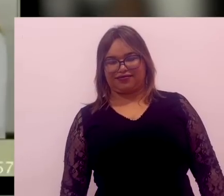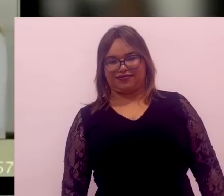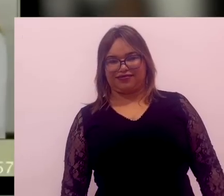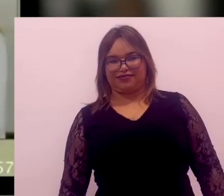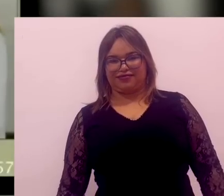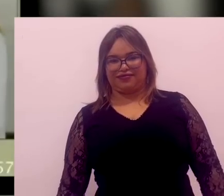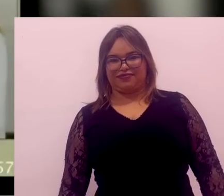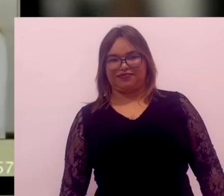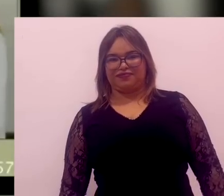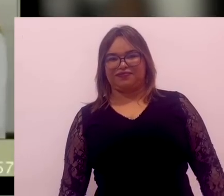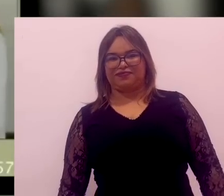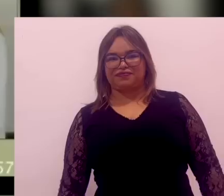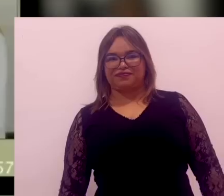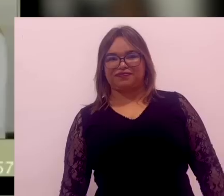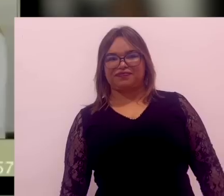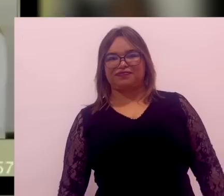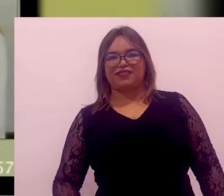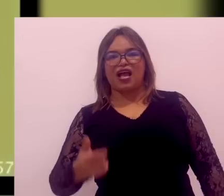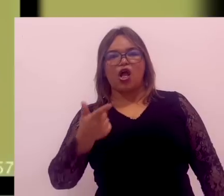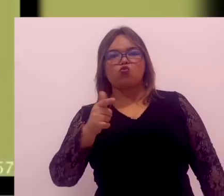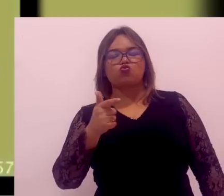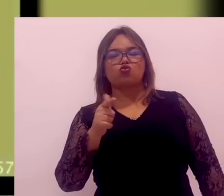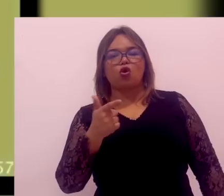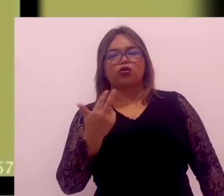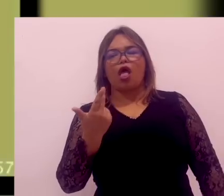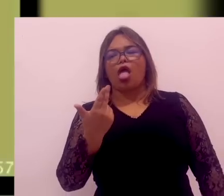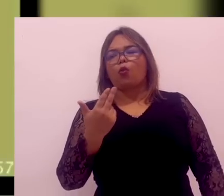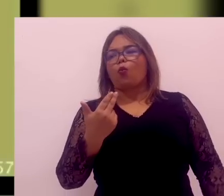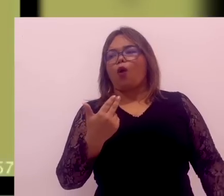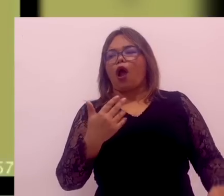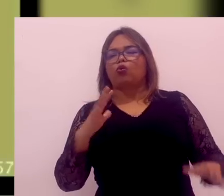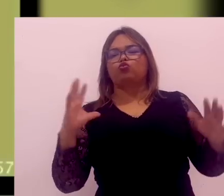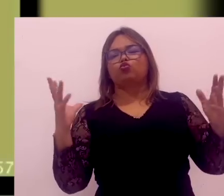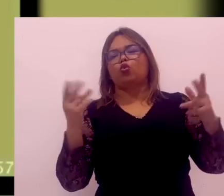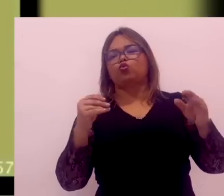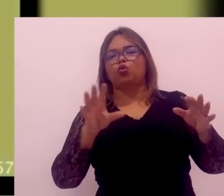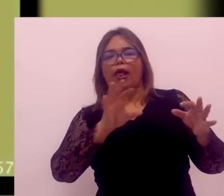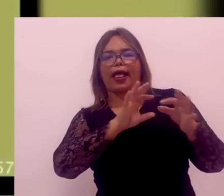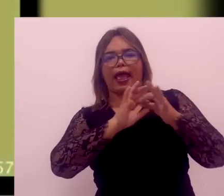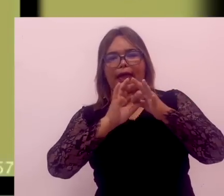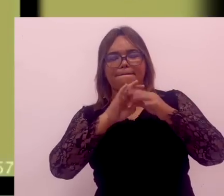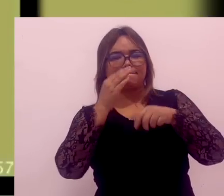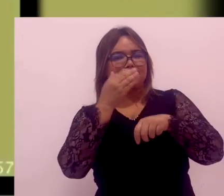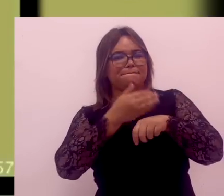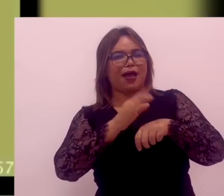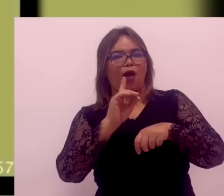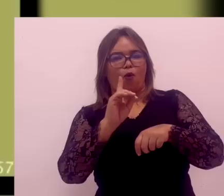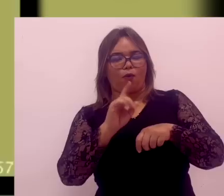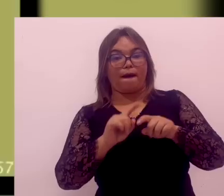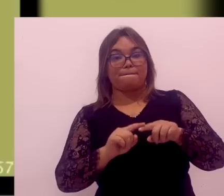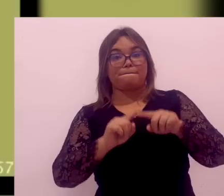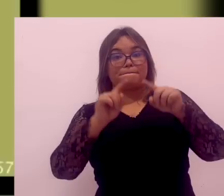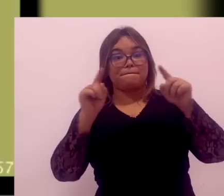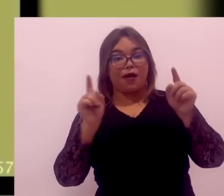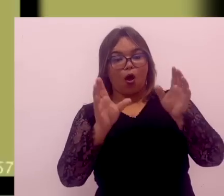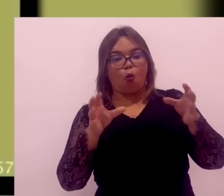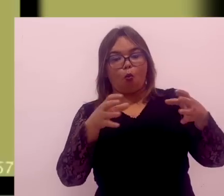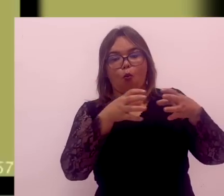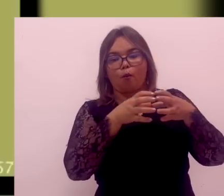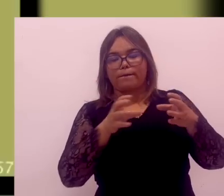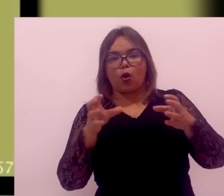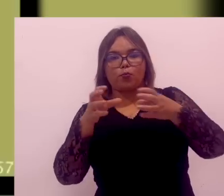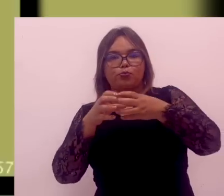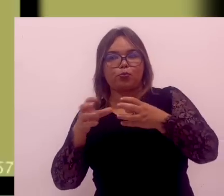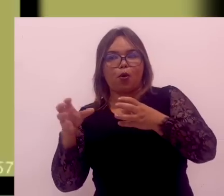branca. Mas cada um desses grupos não recebe a informação individual.